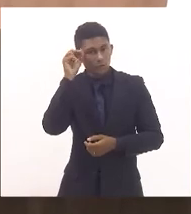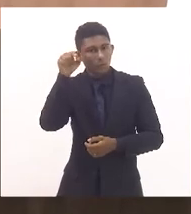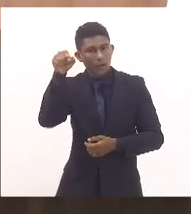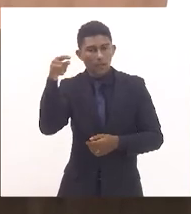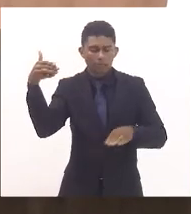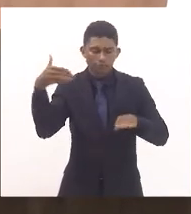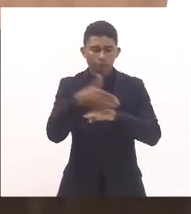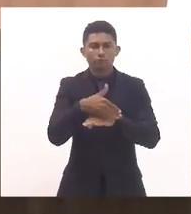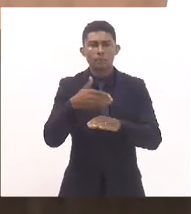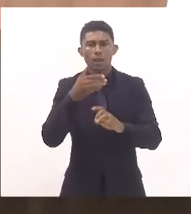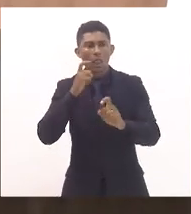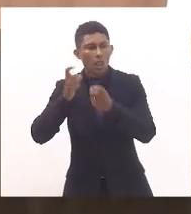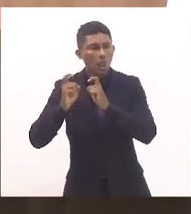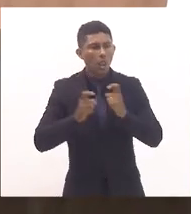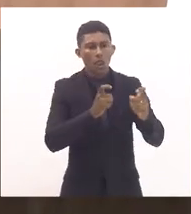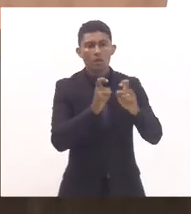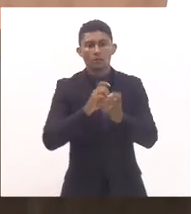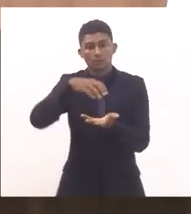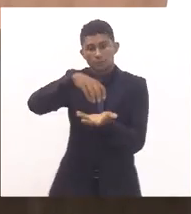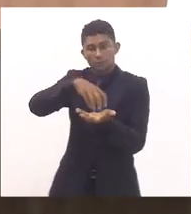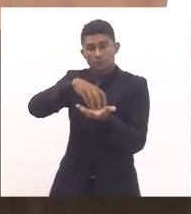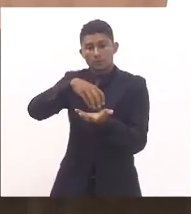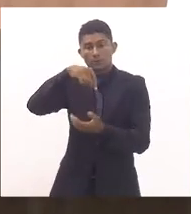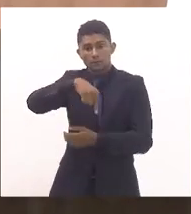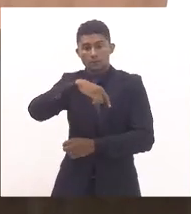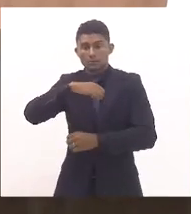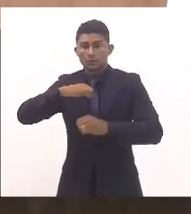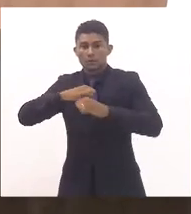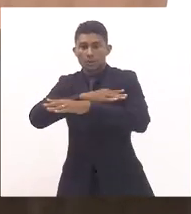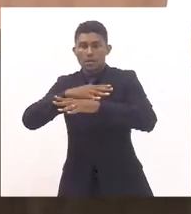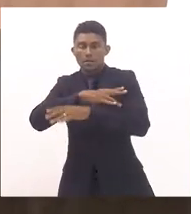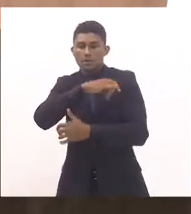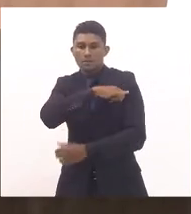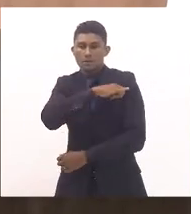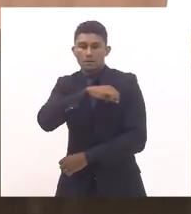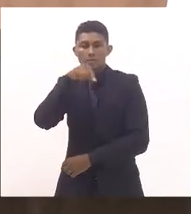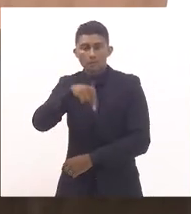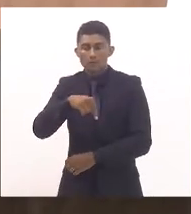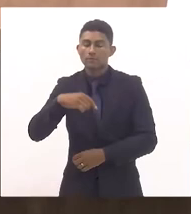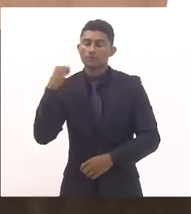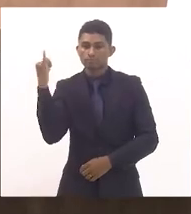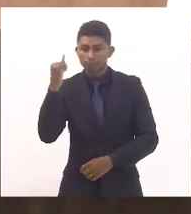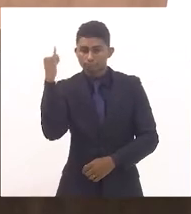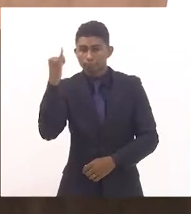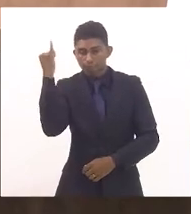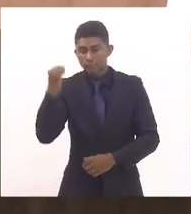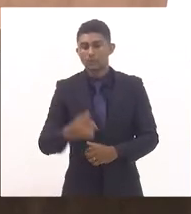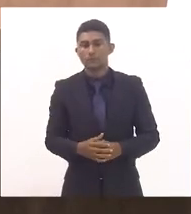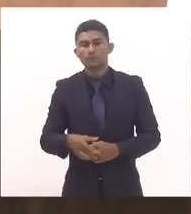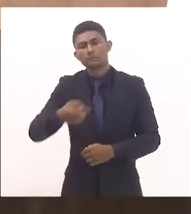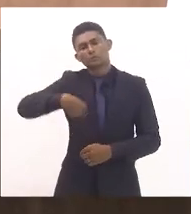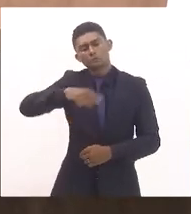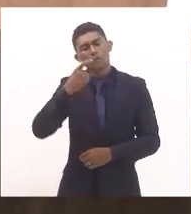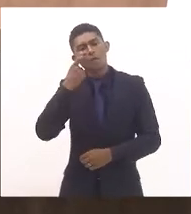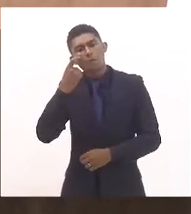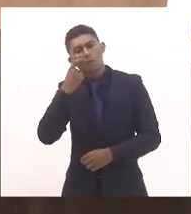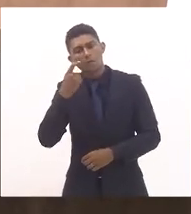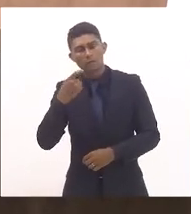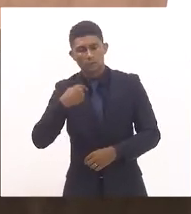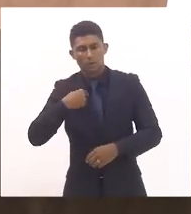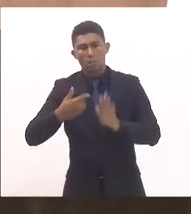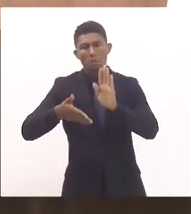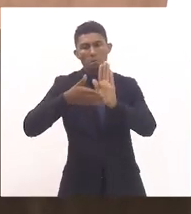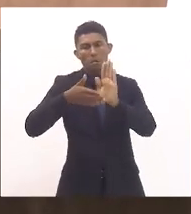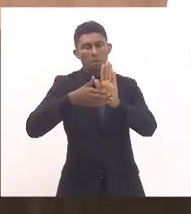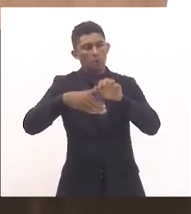para a renovação do centro da cidade do Rio de Janeiro. A gente conseguiu verificar a constitucionalidade da minha